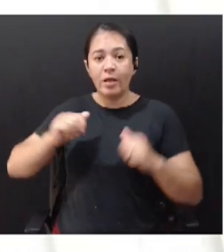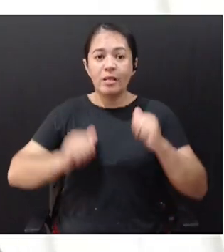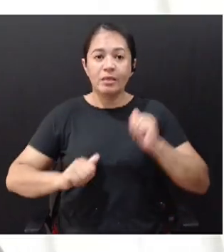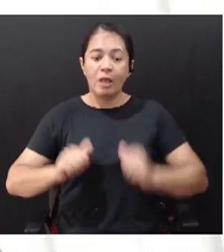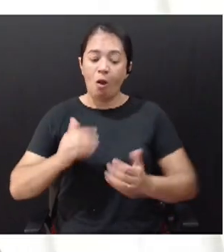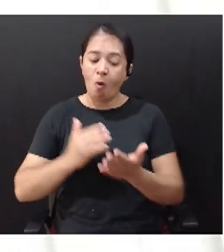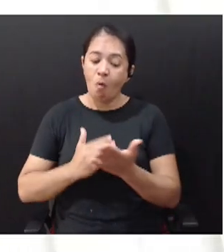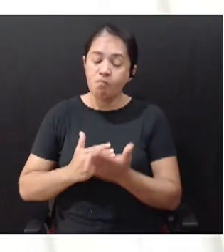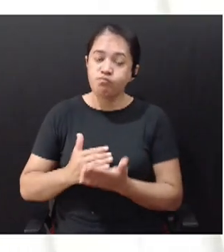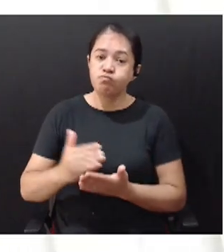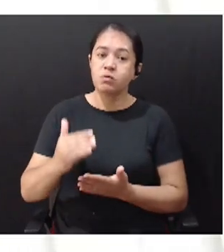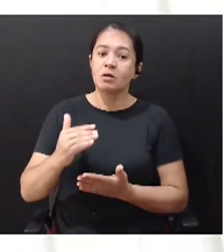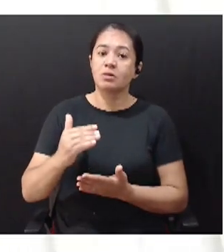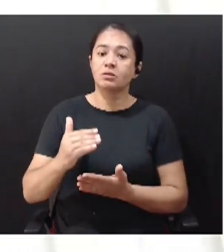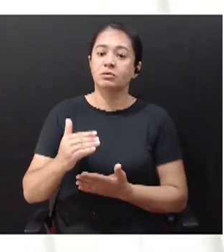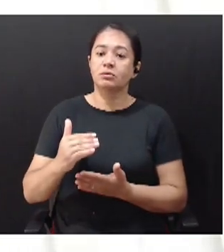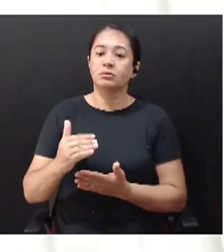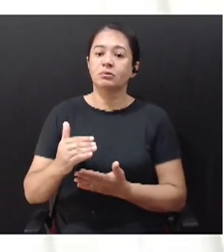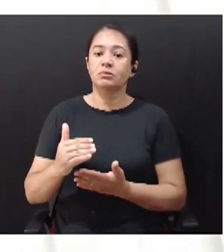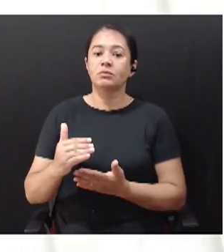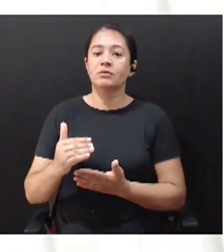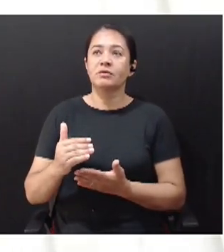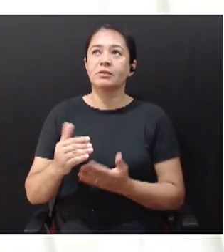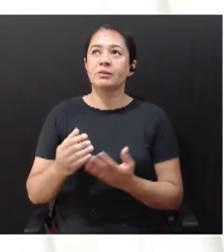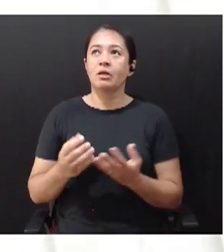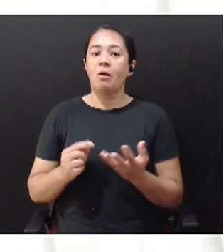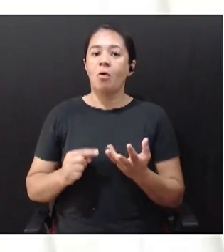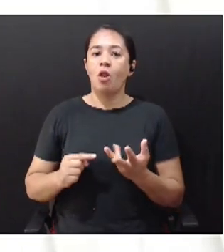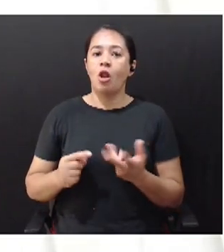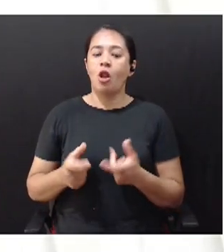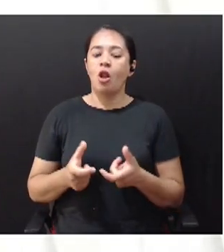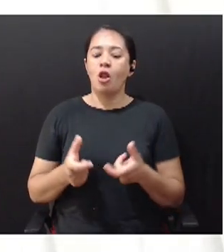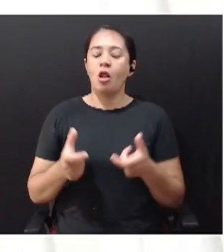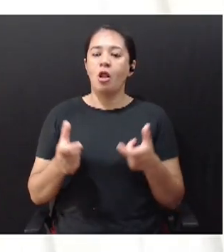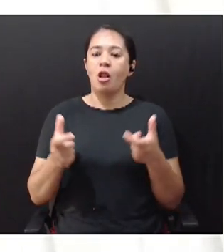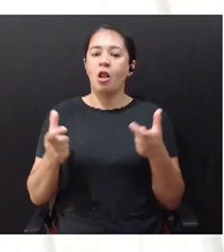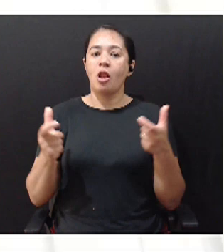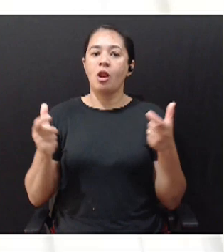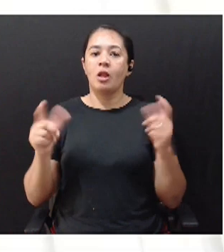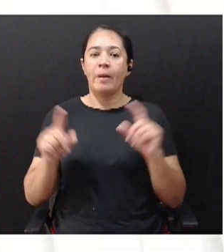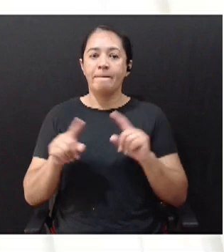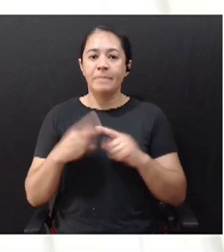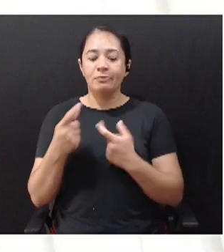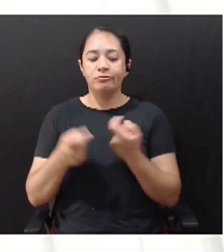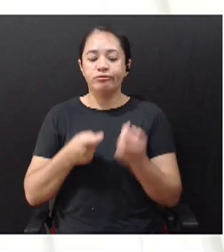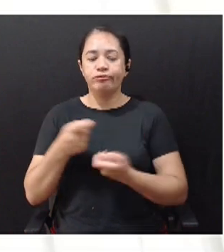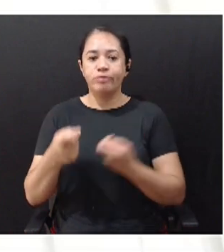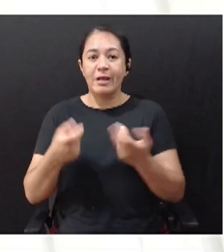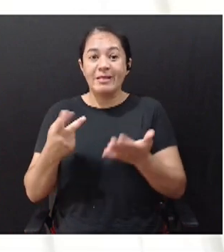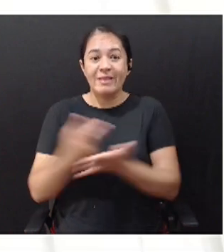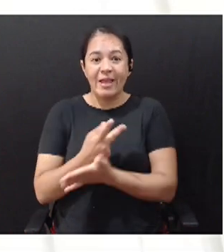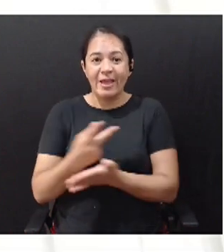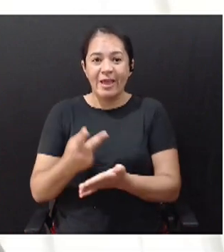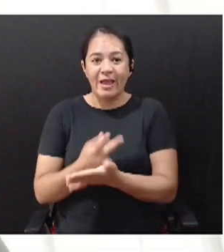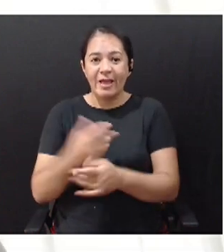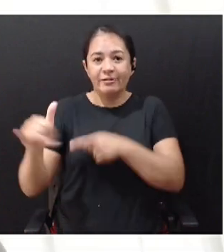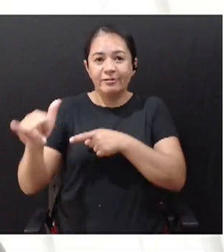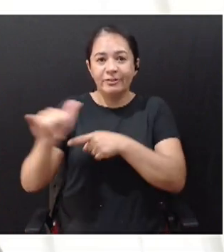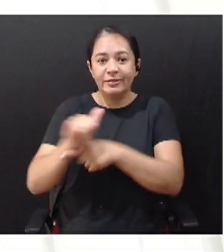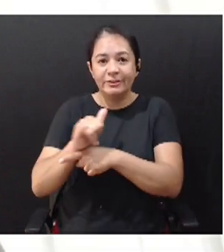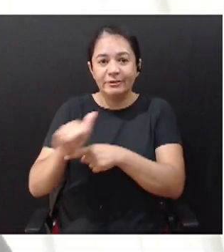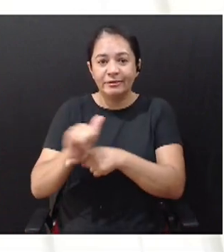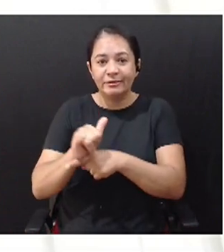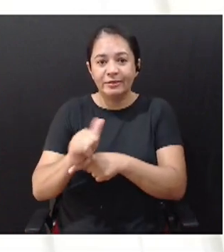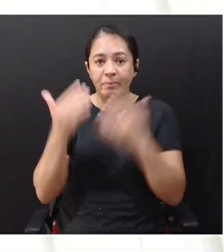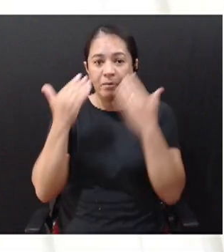se acumular e ela não é bem administrada, a pessoa não tem estratégias de enfrentamento